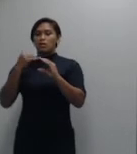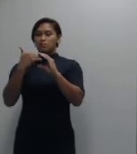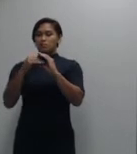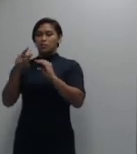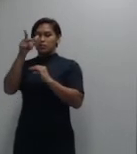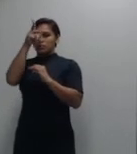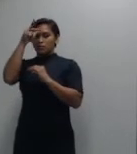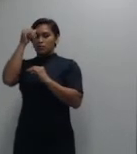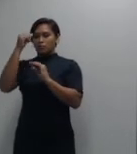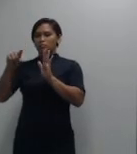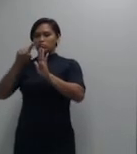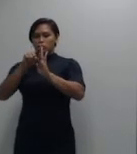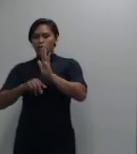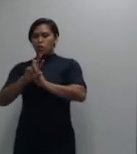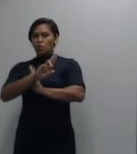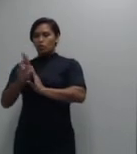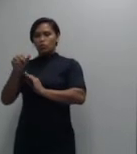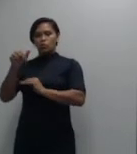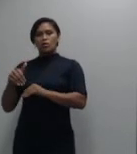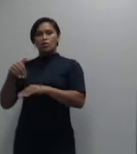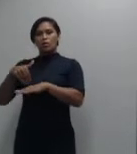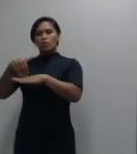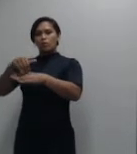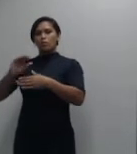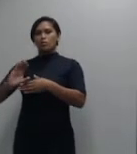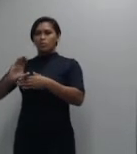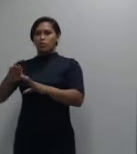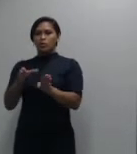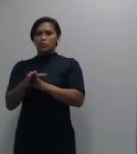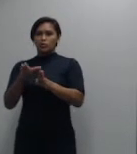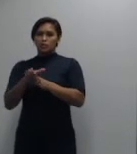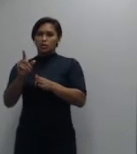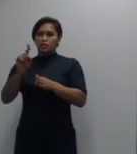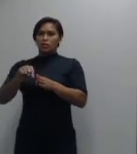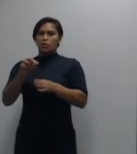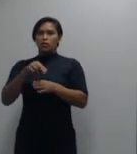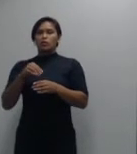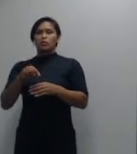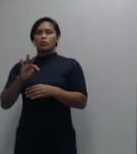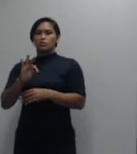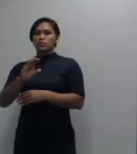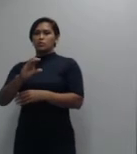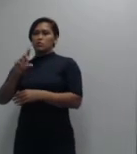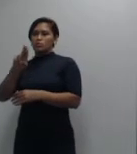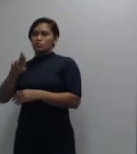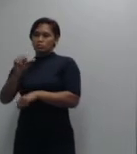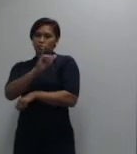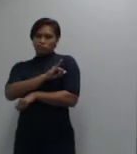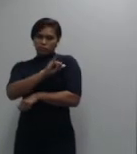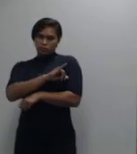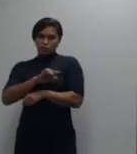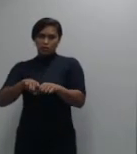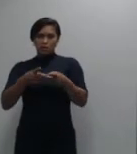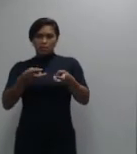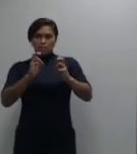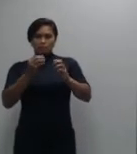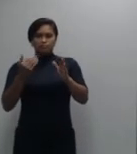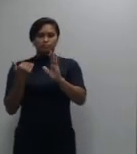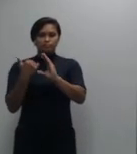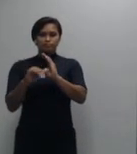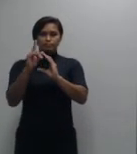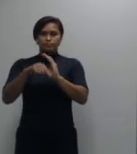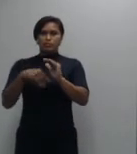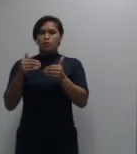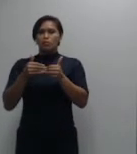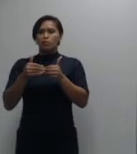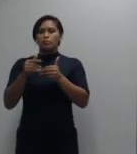indica o nome para ocupar a vaga de Conselheiro no caso Tribunal de Contas do município deve ser tratada como um